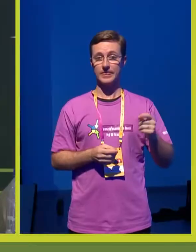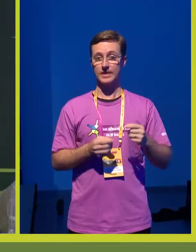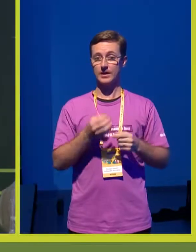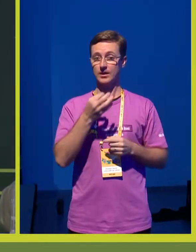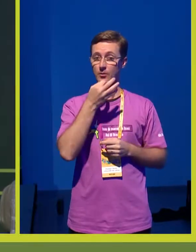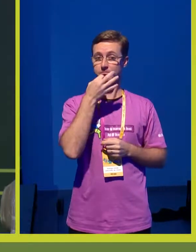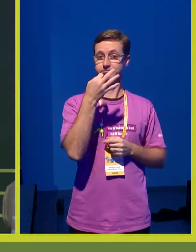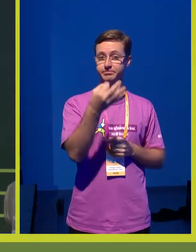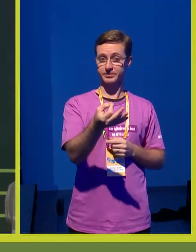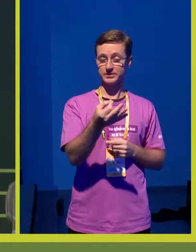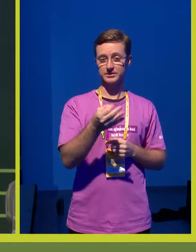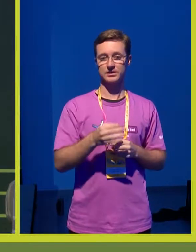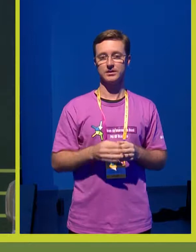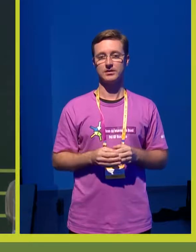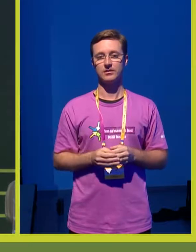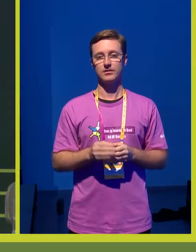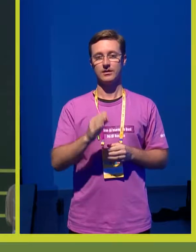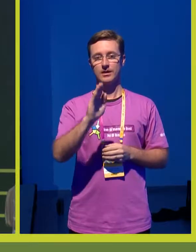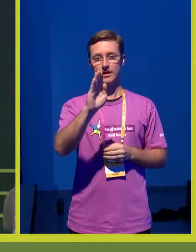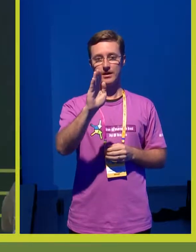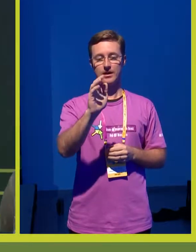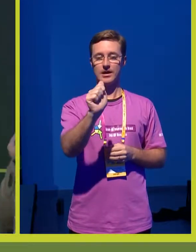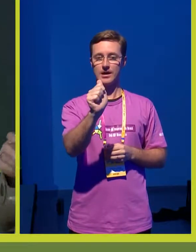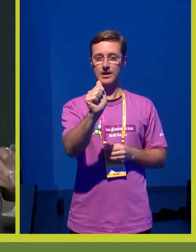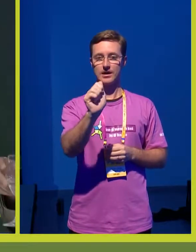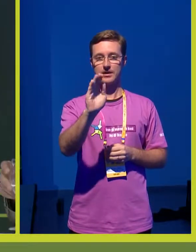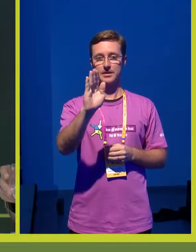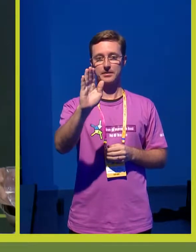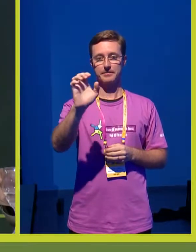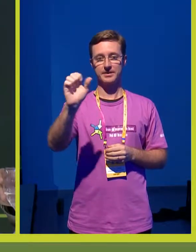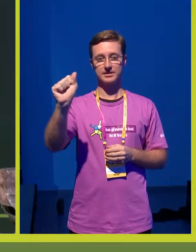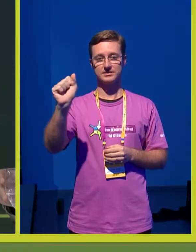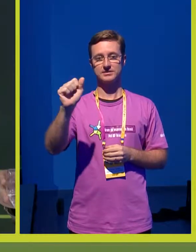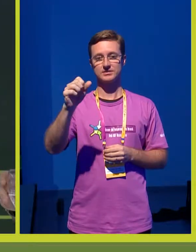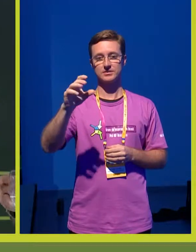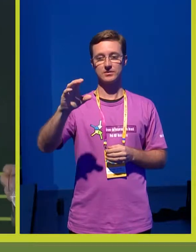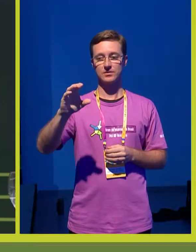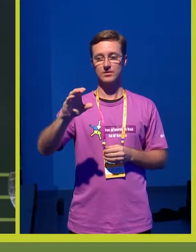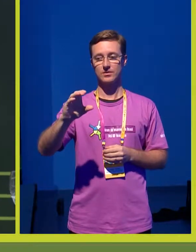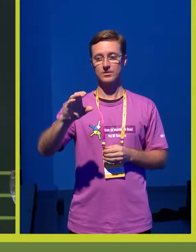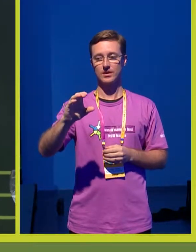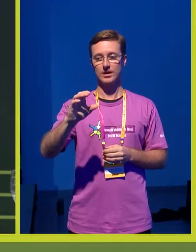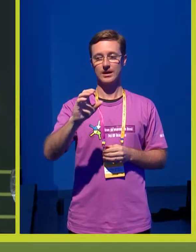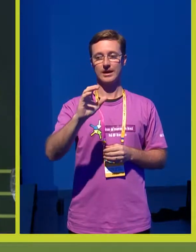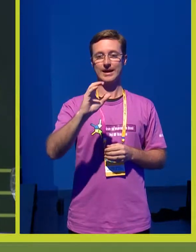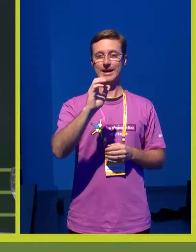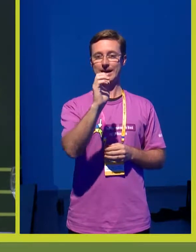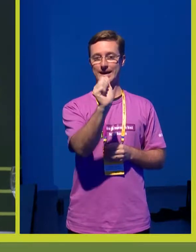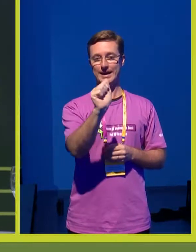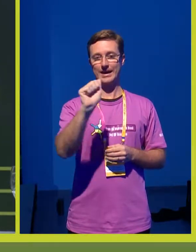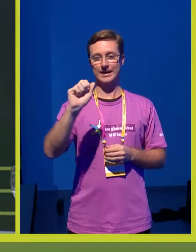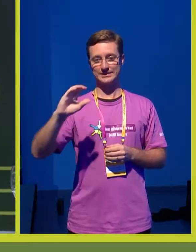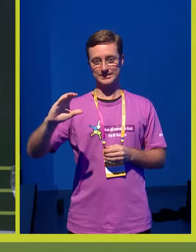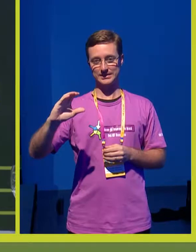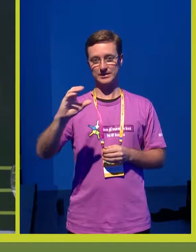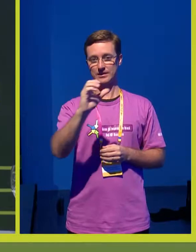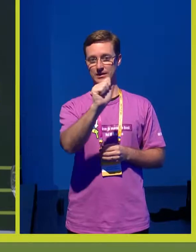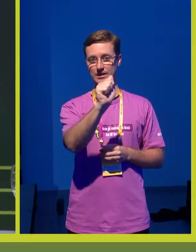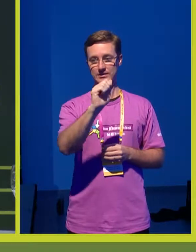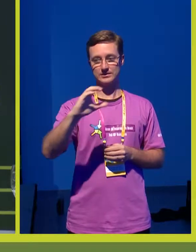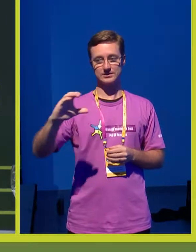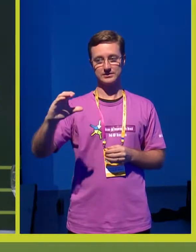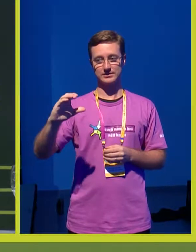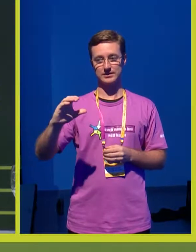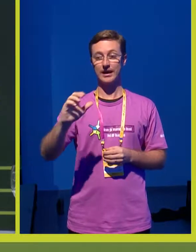em um habeas corpus que envolve a mesma situação então um celular apreendido numa situação de